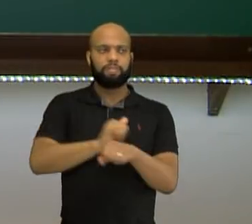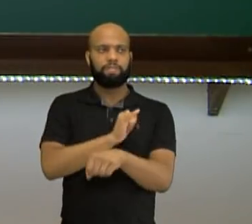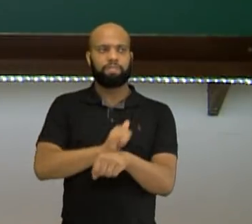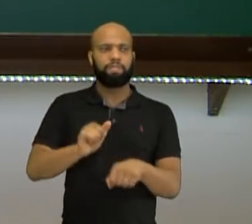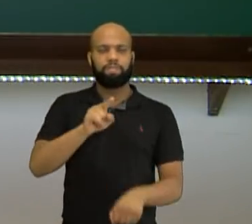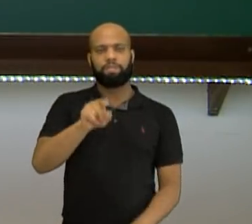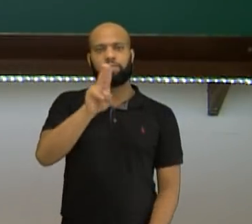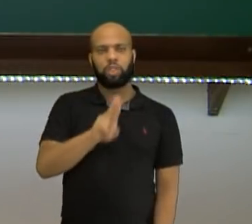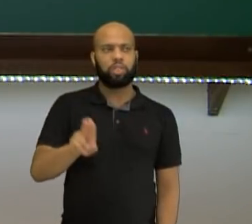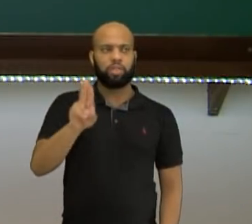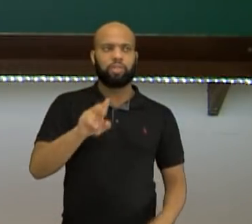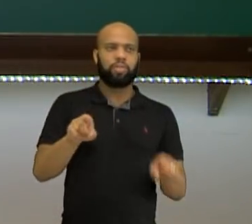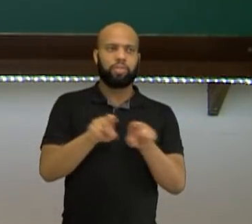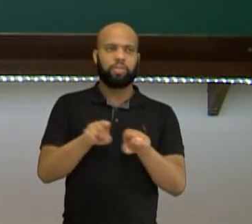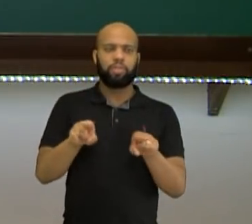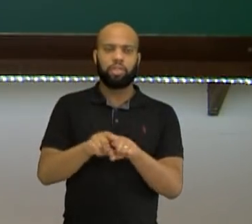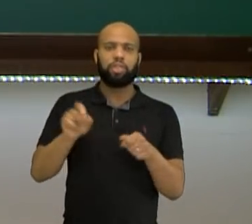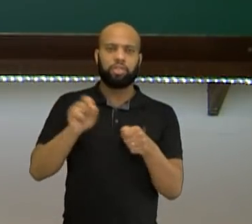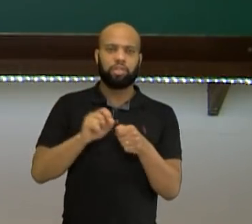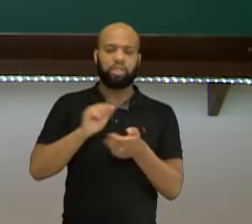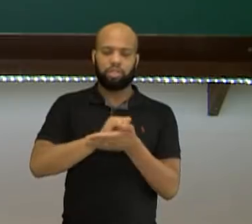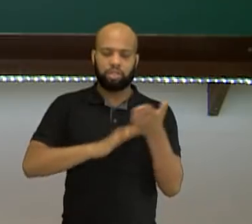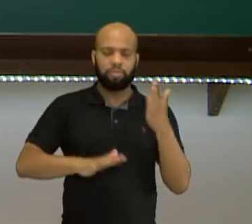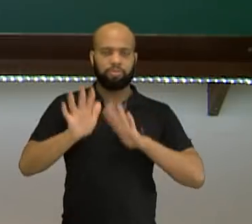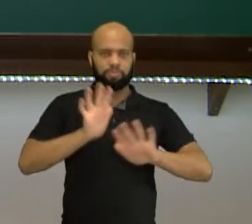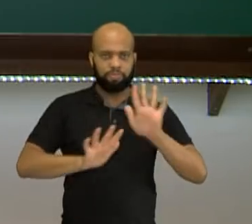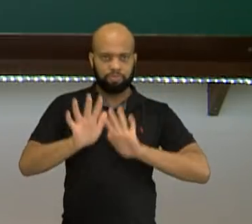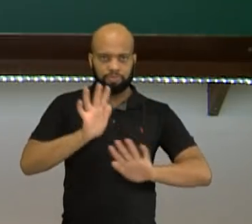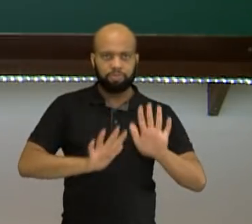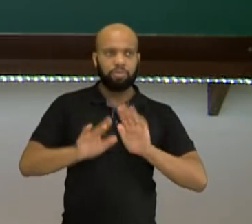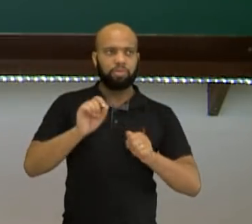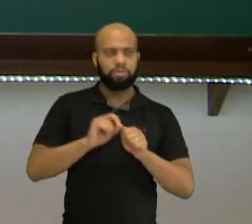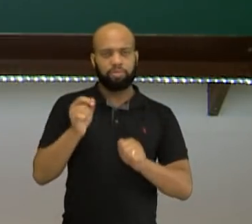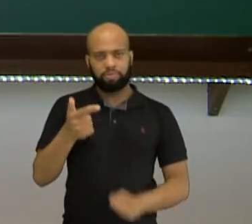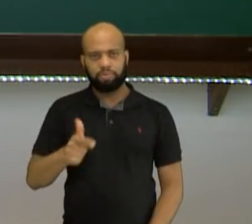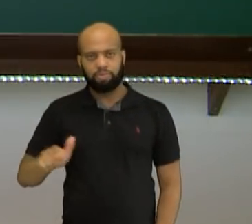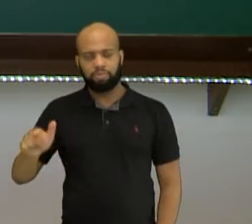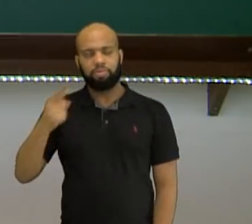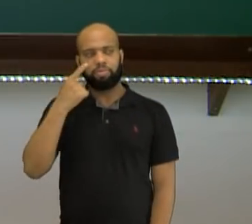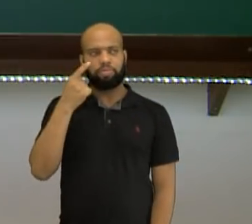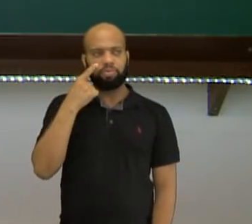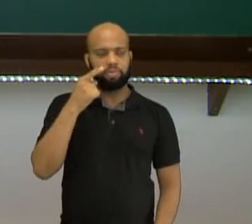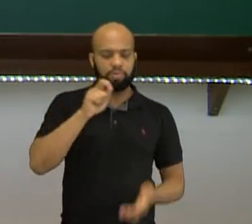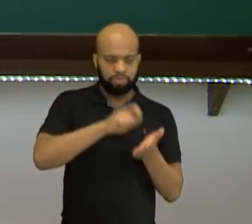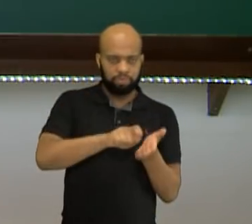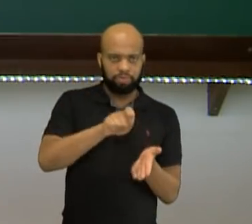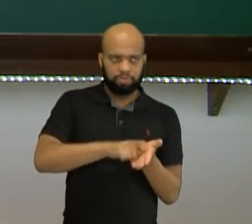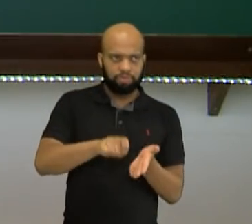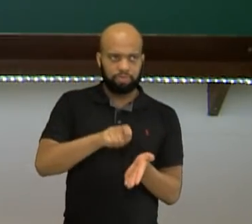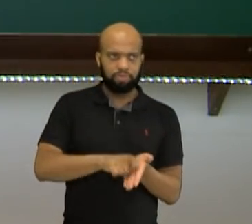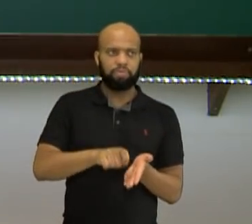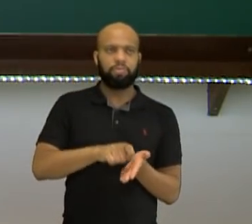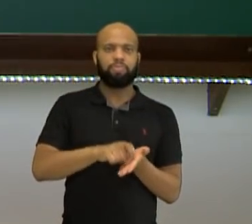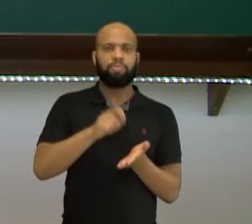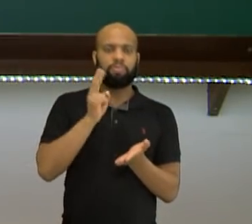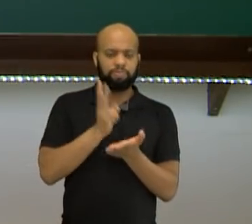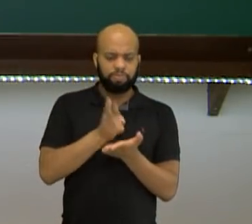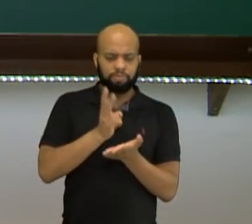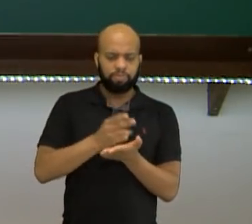você utilizar, tá? Faça os exercícios com cuidado, refaça os exercícios, veja suas anotações, mantenha o seu